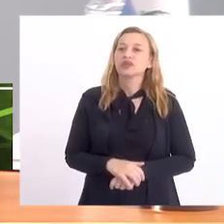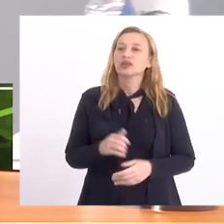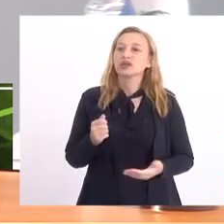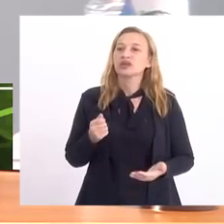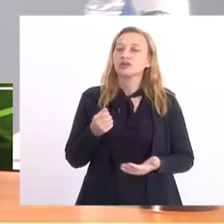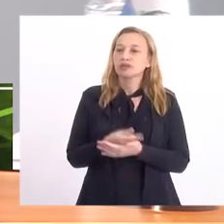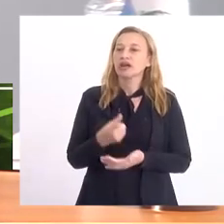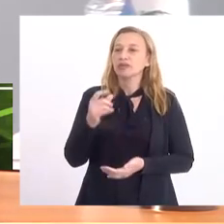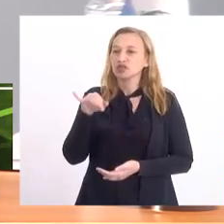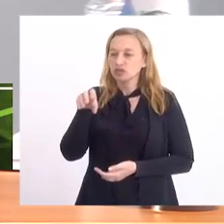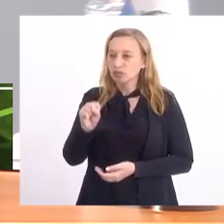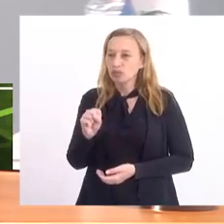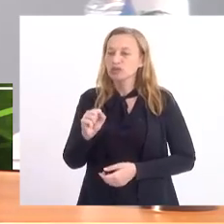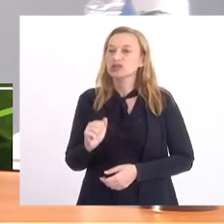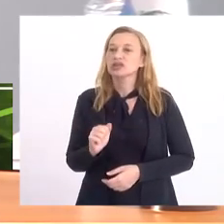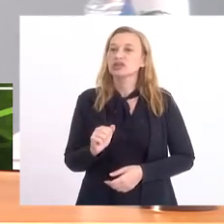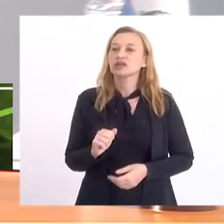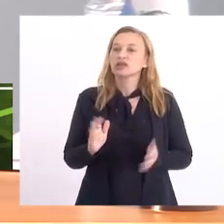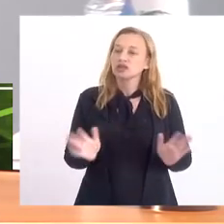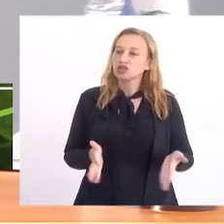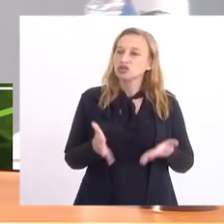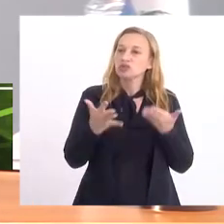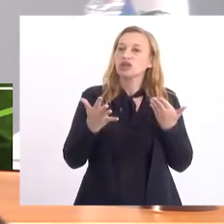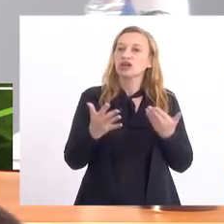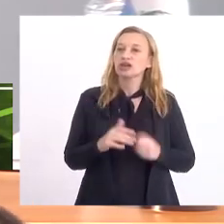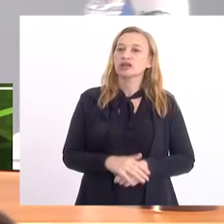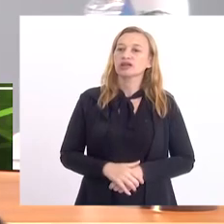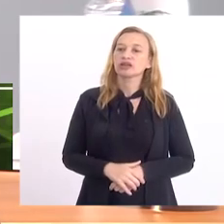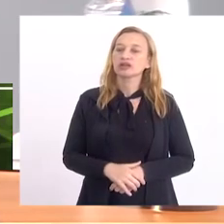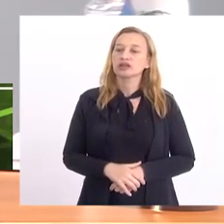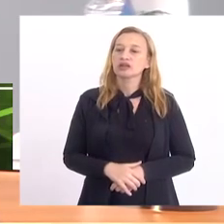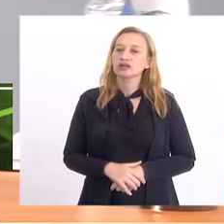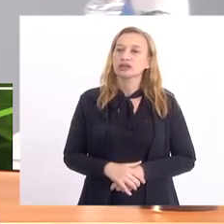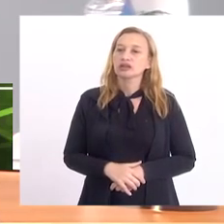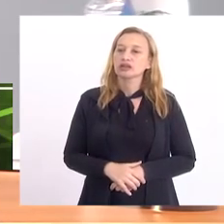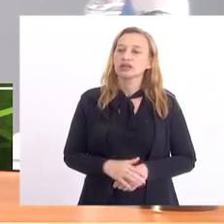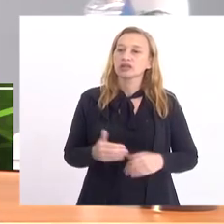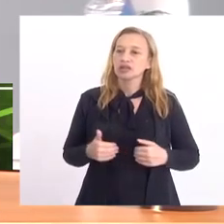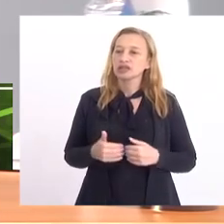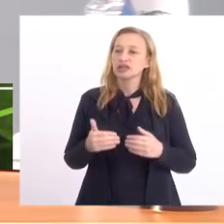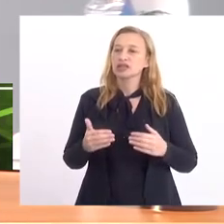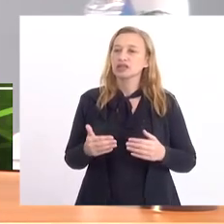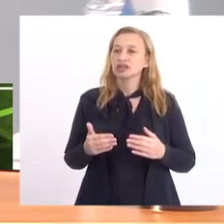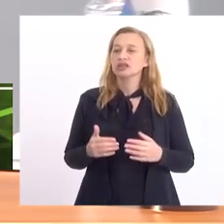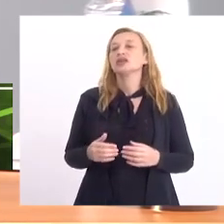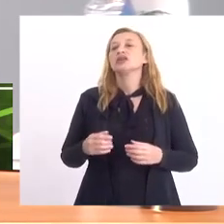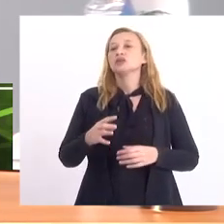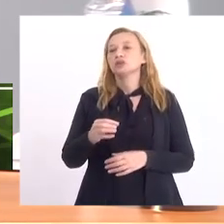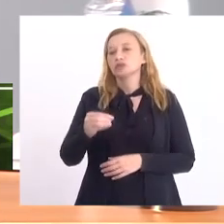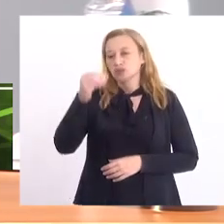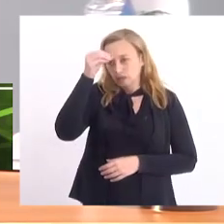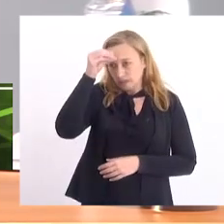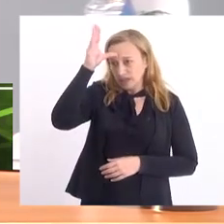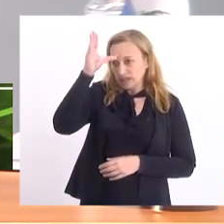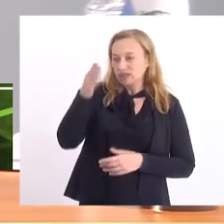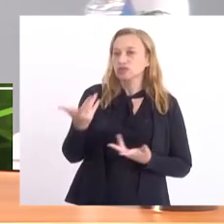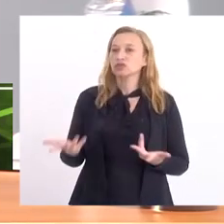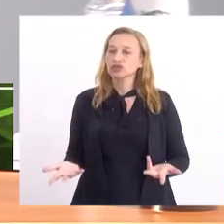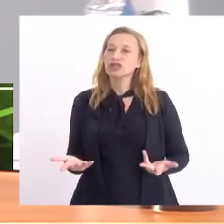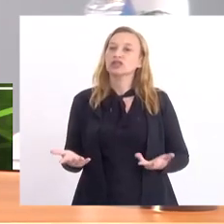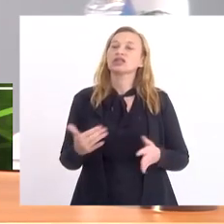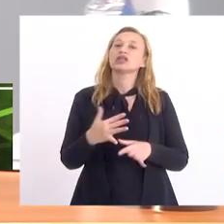de bolsas para estimular a abertura, para ampliação desse conhecimento